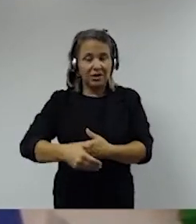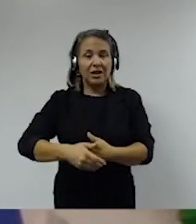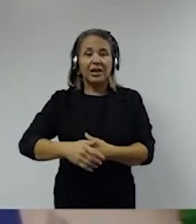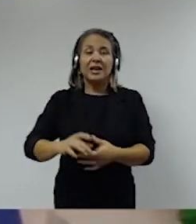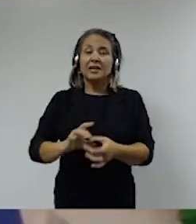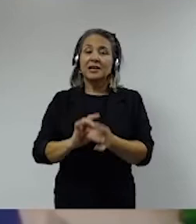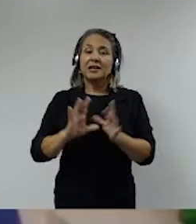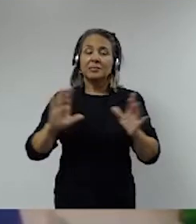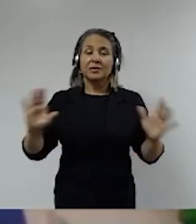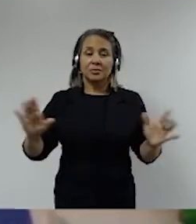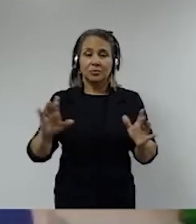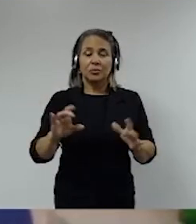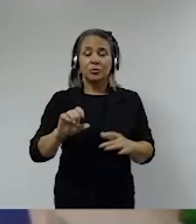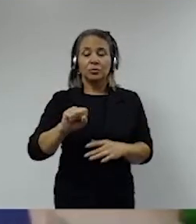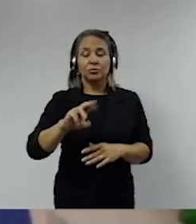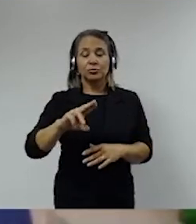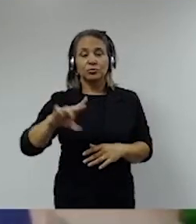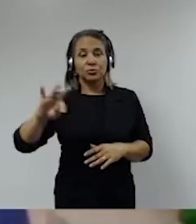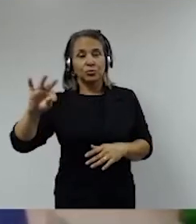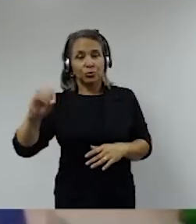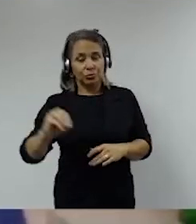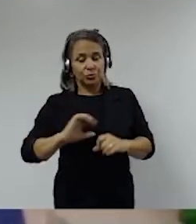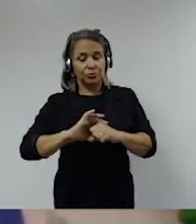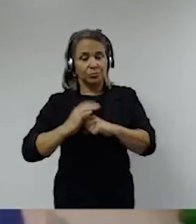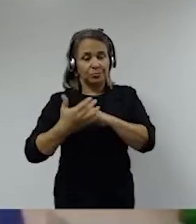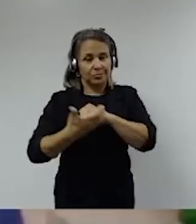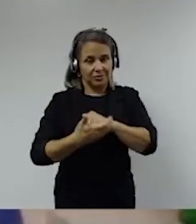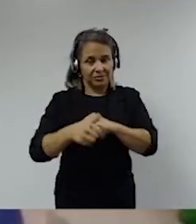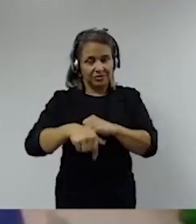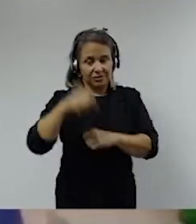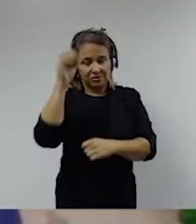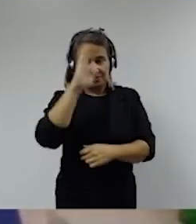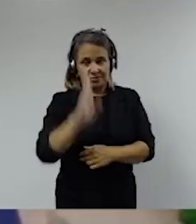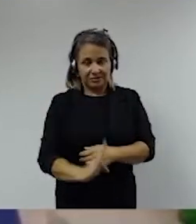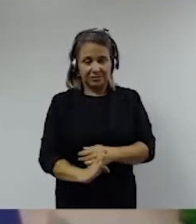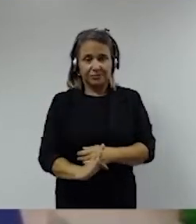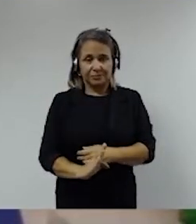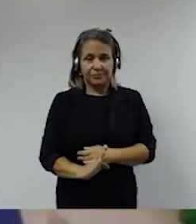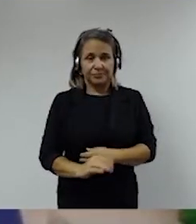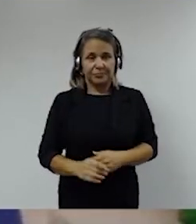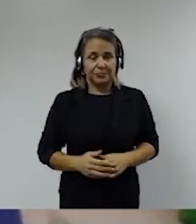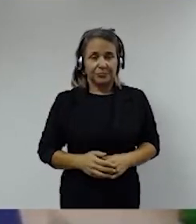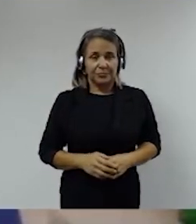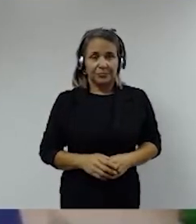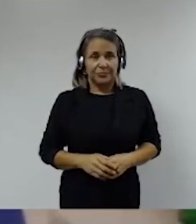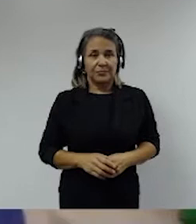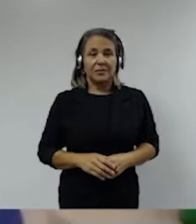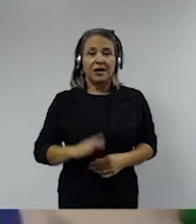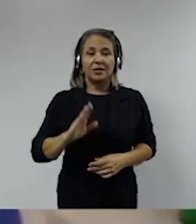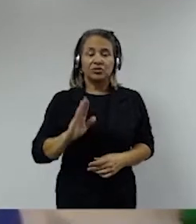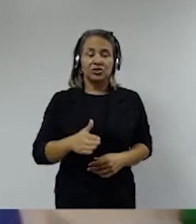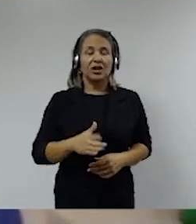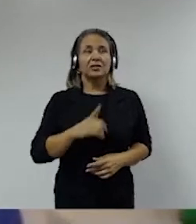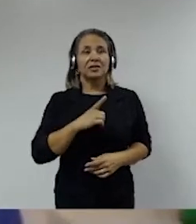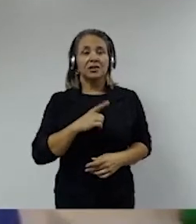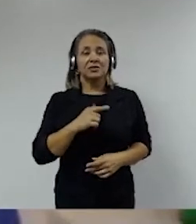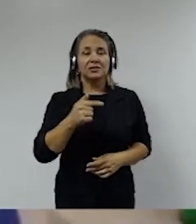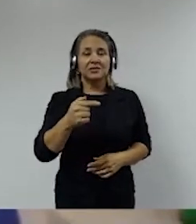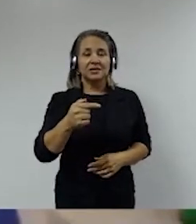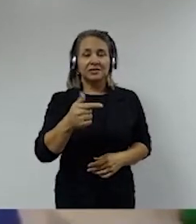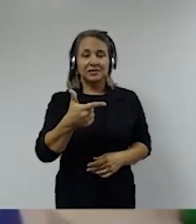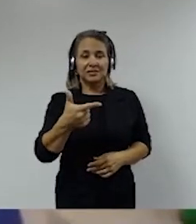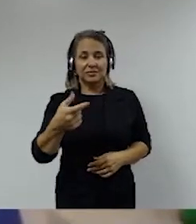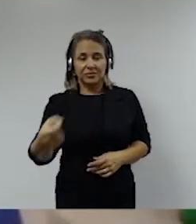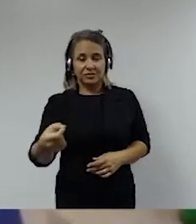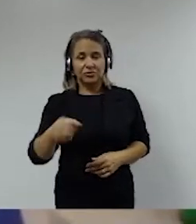decretou o surto da infecção pelo coronavírus, né, naquele momento, já com 720 mil